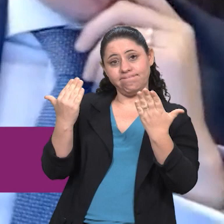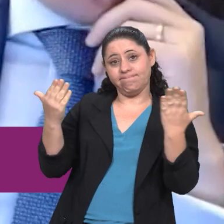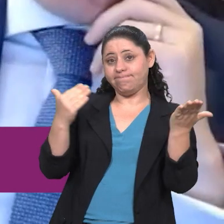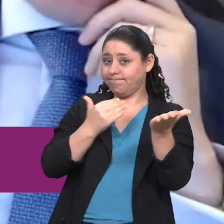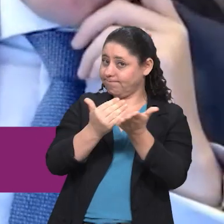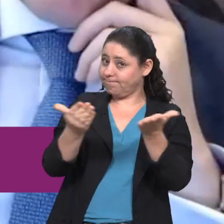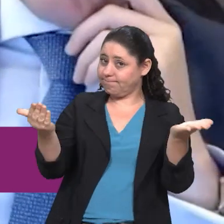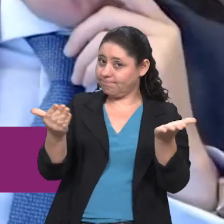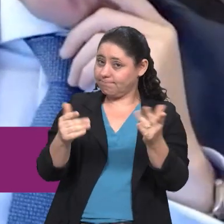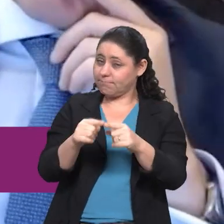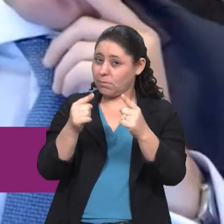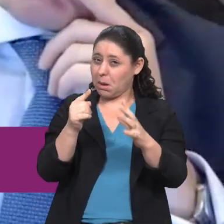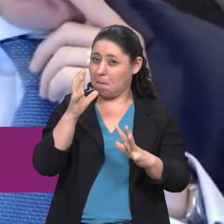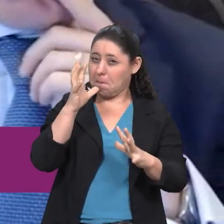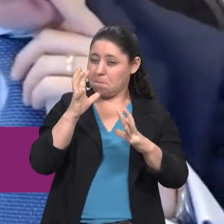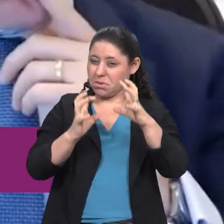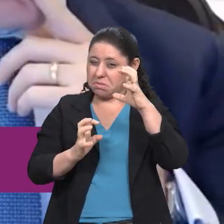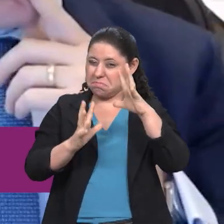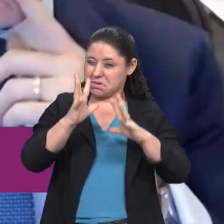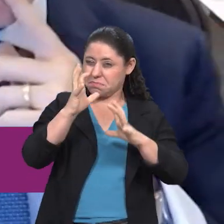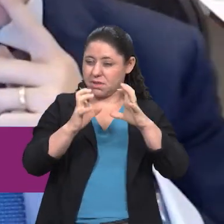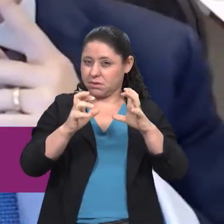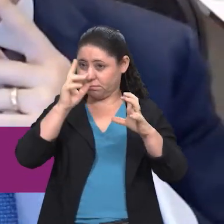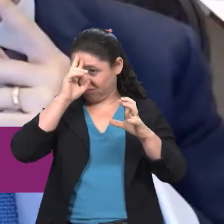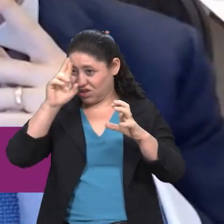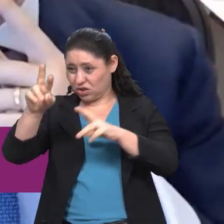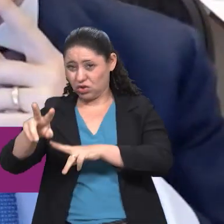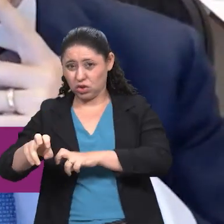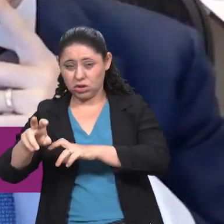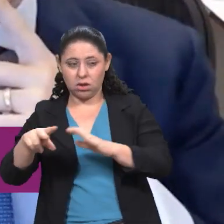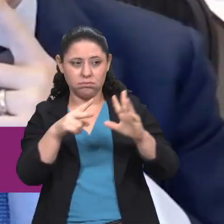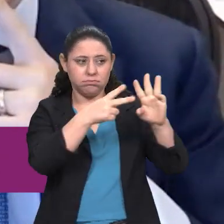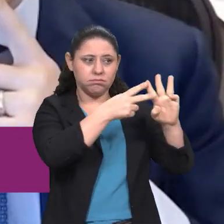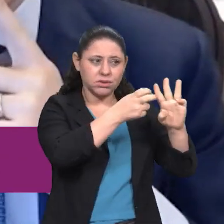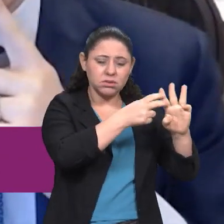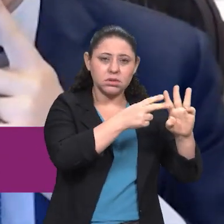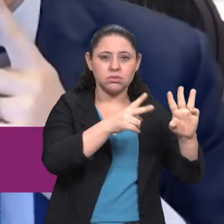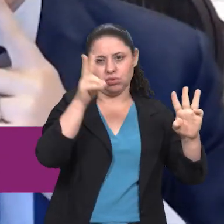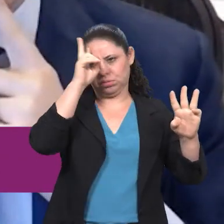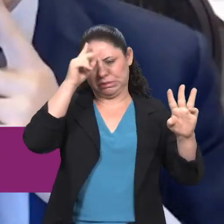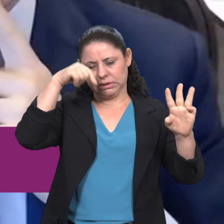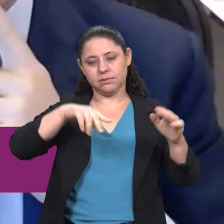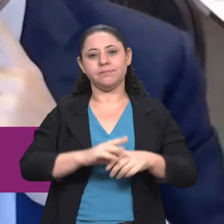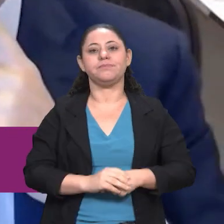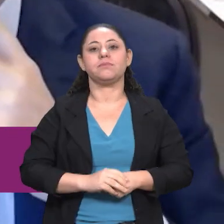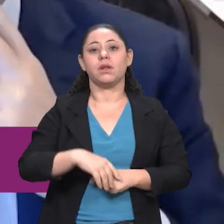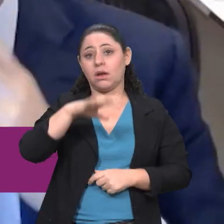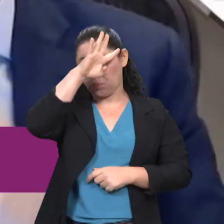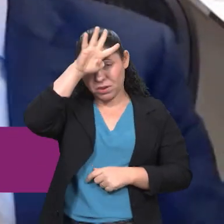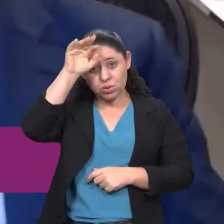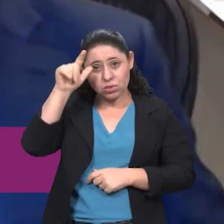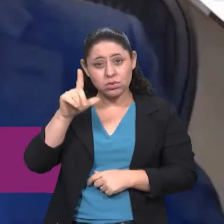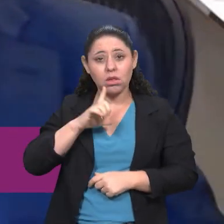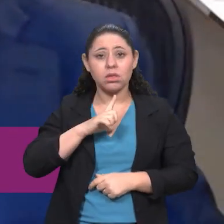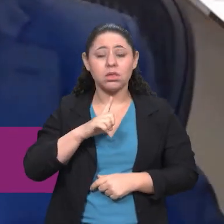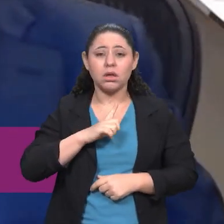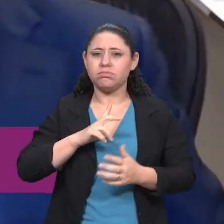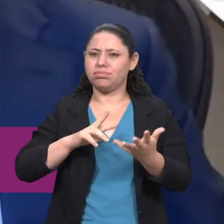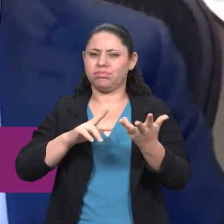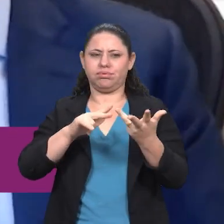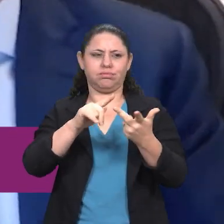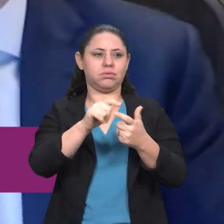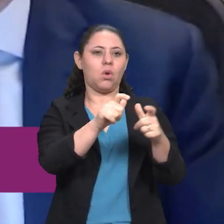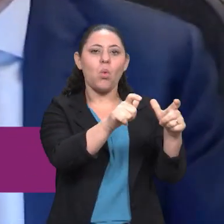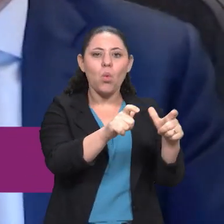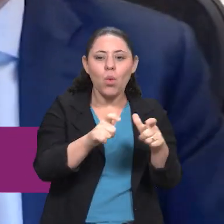começou agora. Mas o embate entre indígenas e fazendeiros é histórica. Aqui mesmo no nosso estado de Mato Grosso do Sul, nós